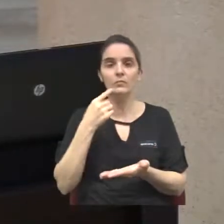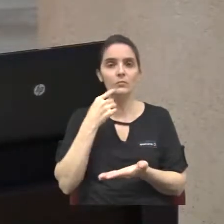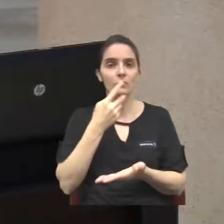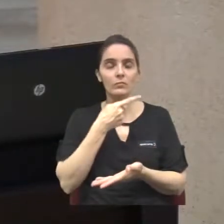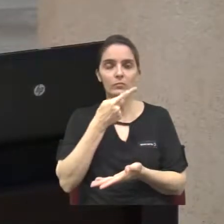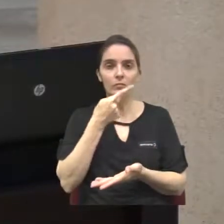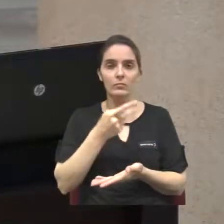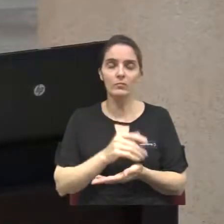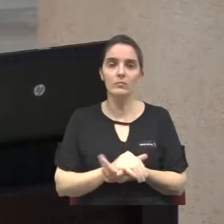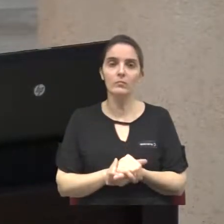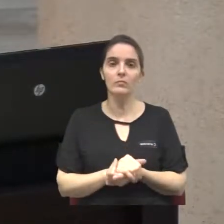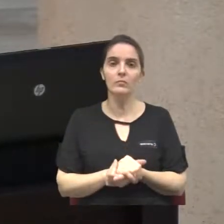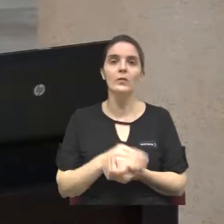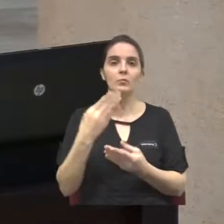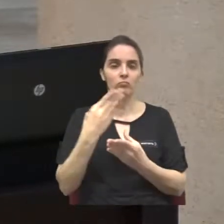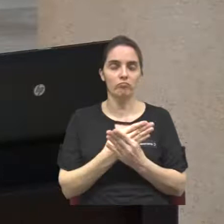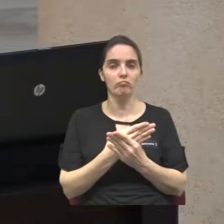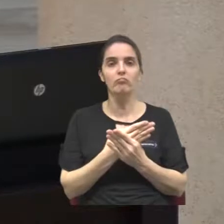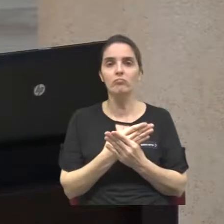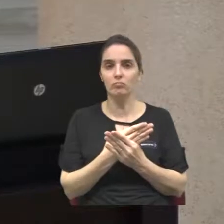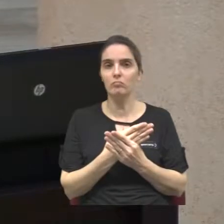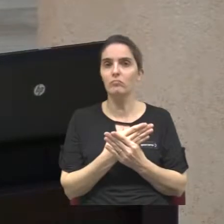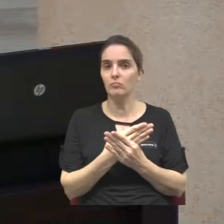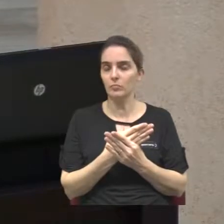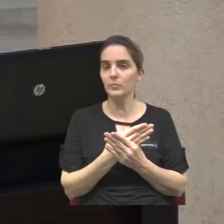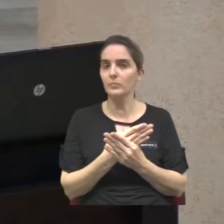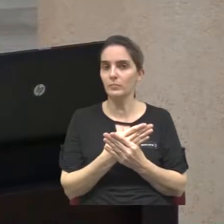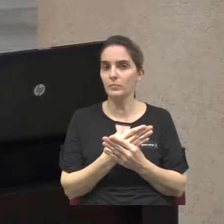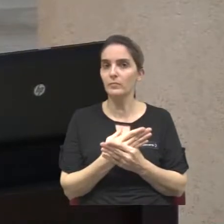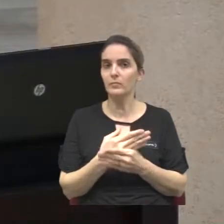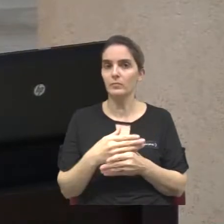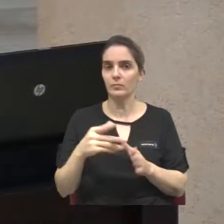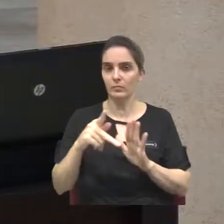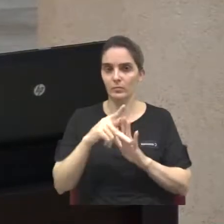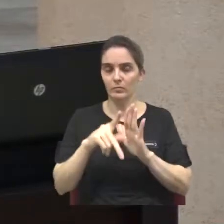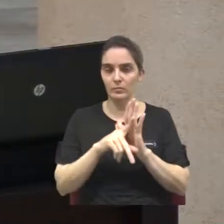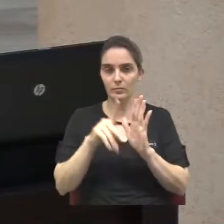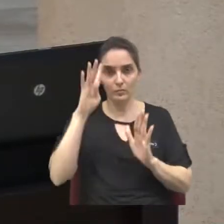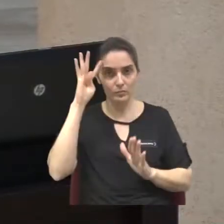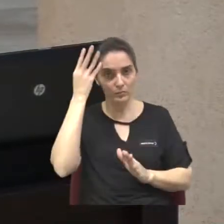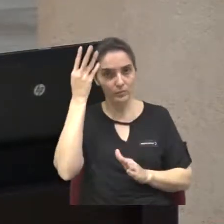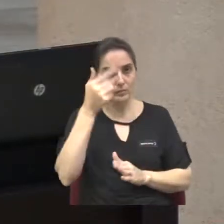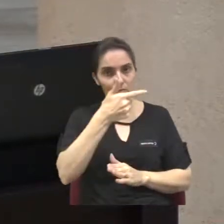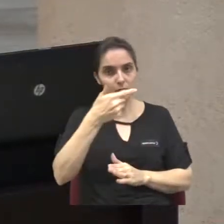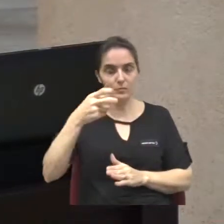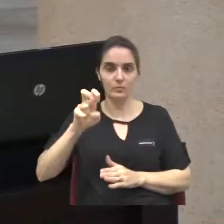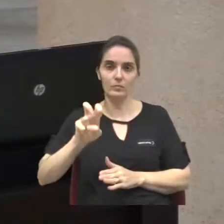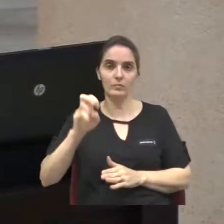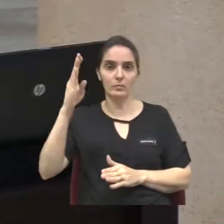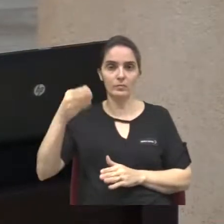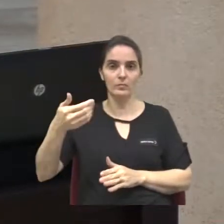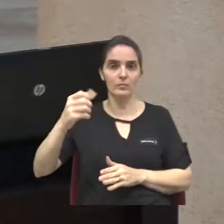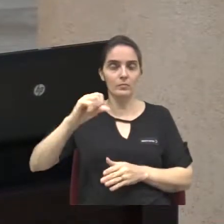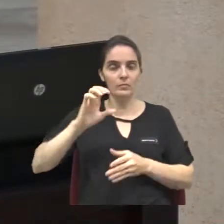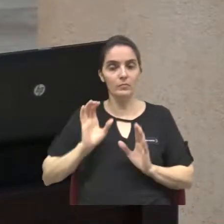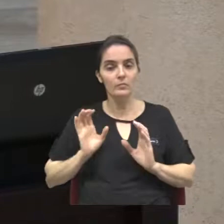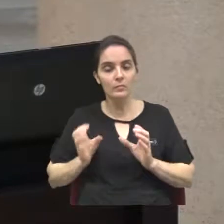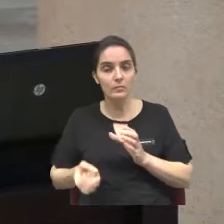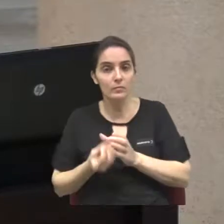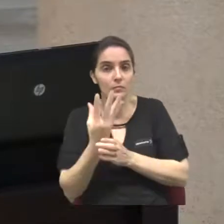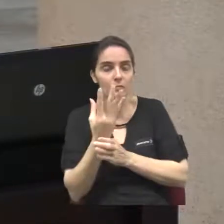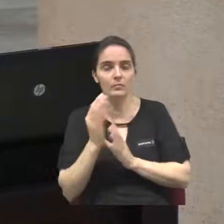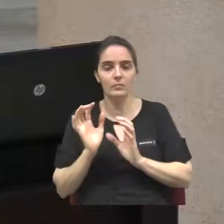protocolado aqui na casa o projeto de resolução 25, barra 2019, que cria a frente parlamentar em defesa animal.